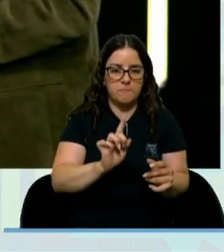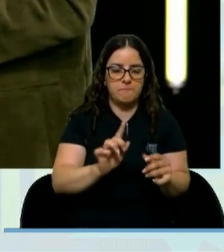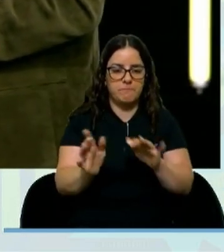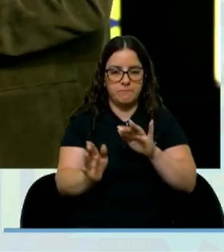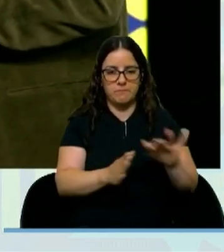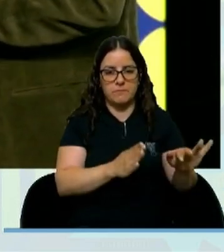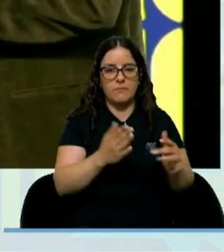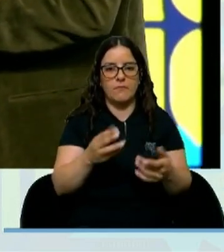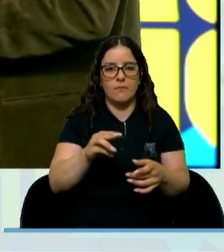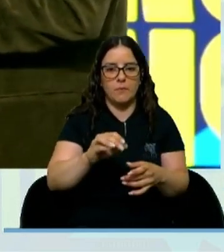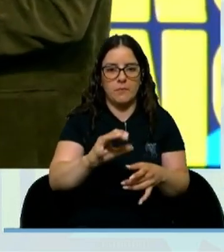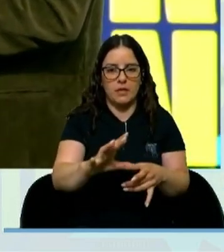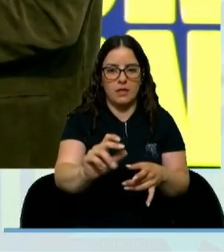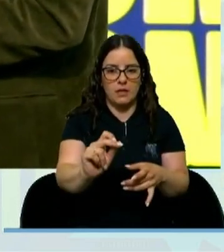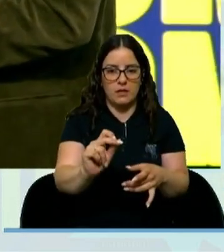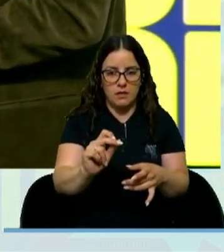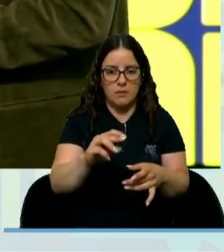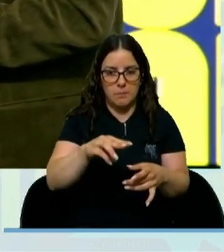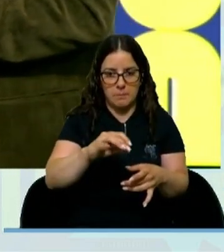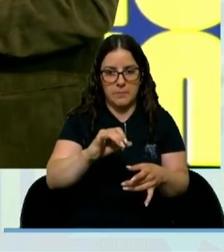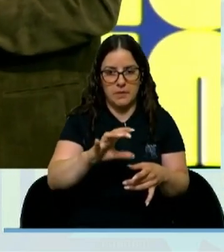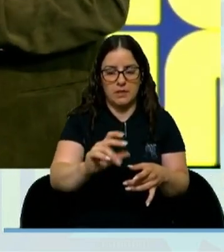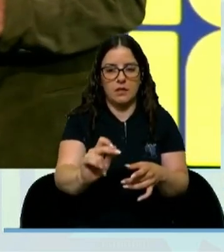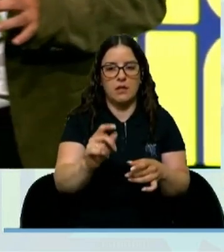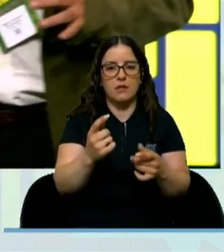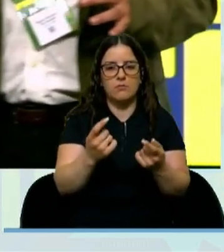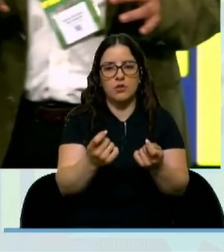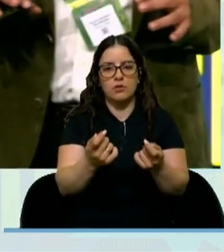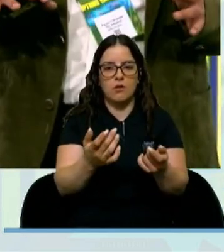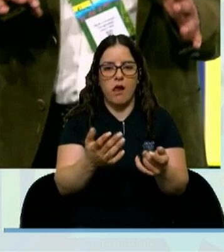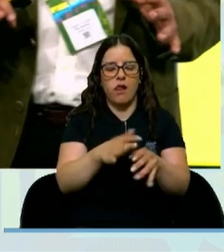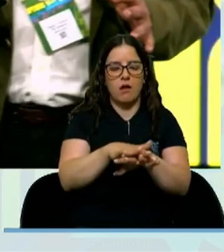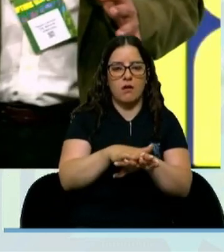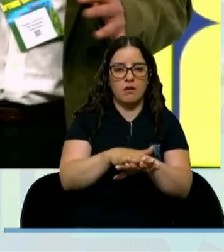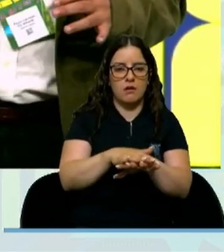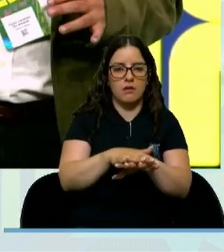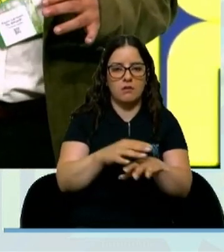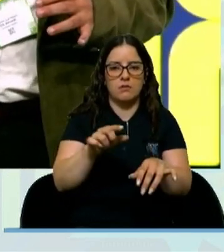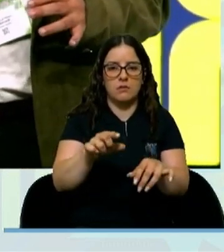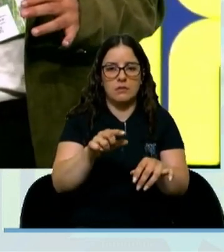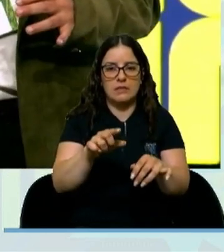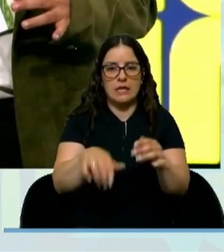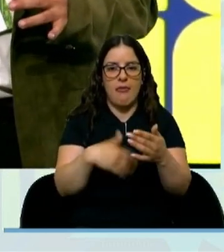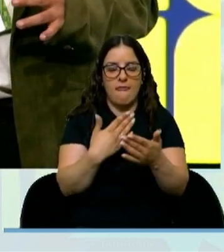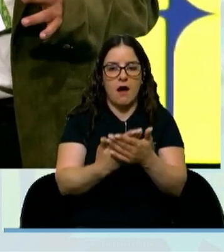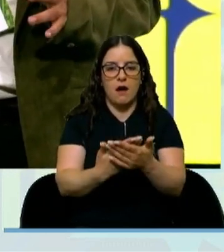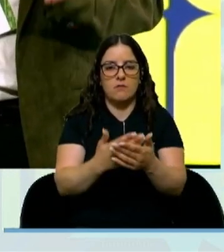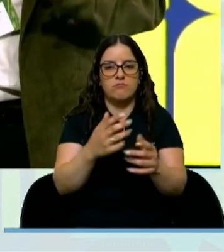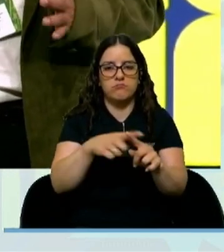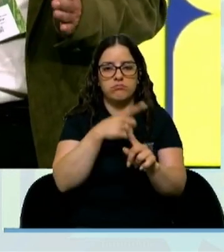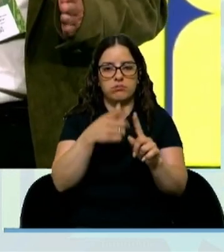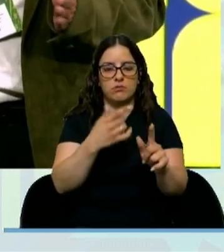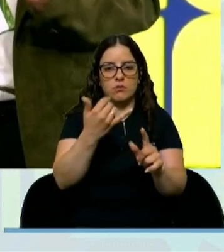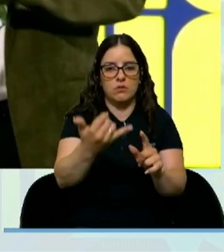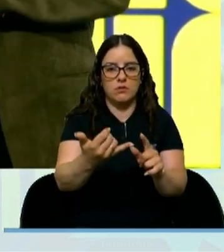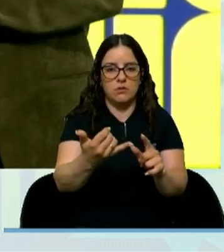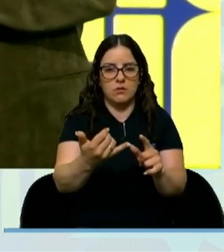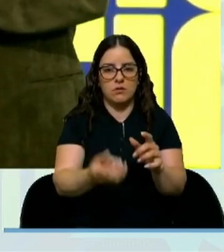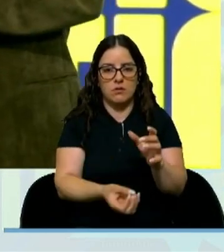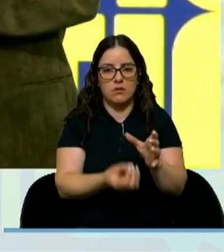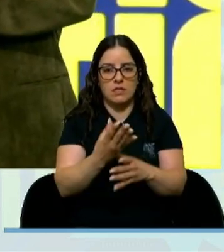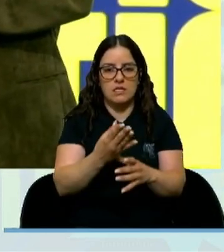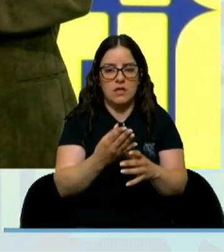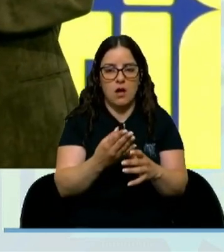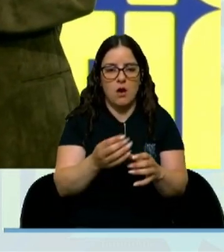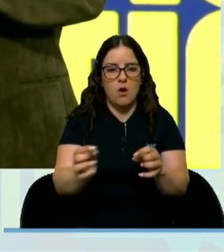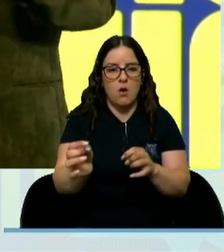do MICA, está a passar um bocadinho despercebida e é aquela que está a dar origem, que vai dar origem para o ano, à criação de um euro